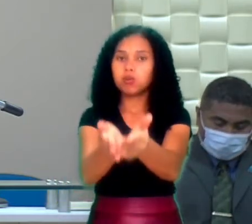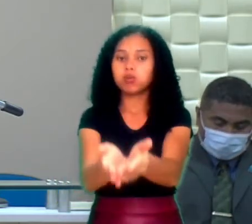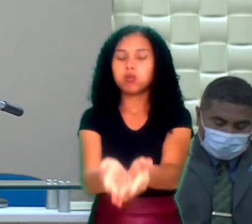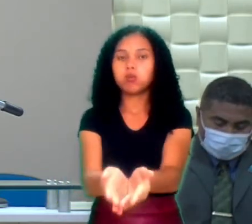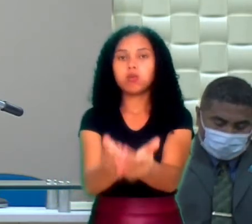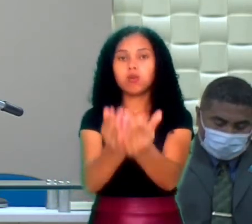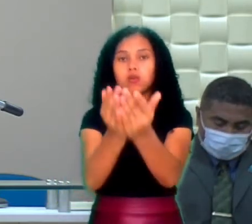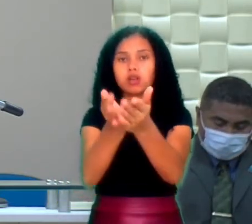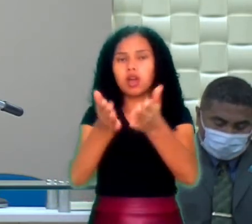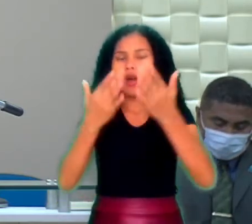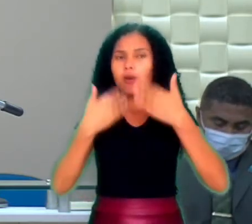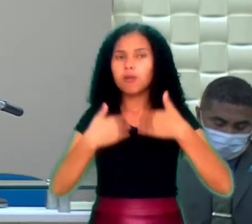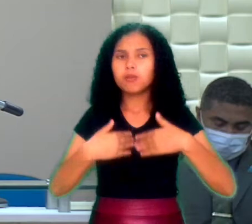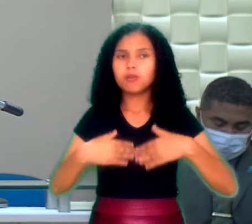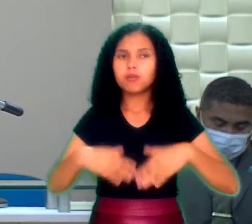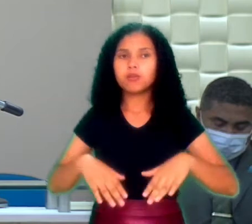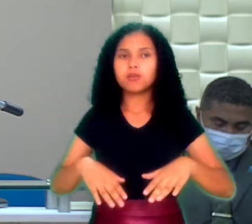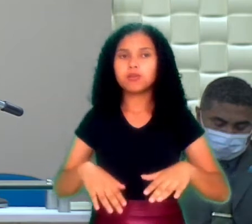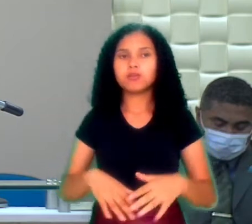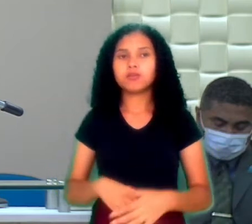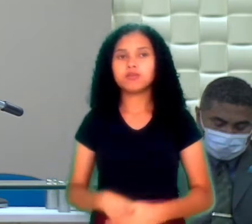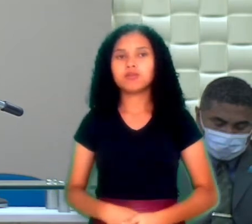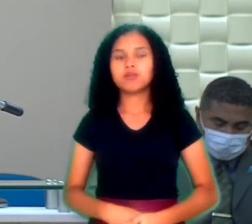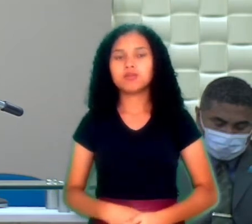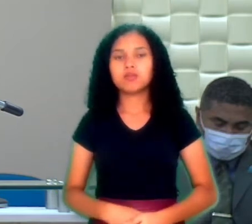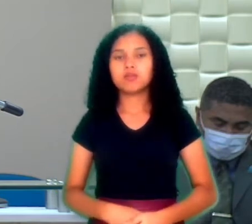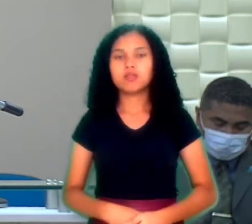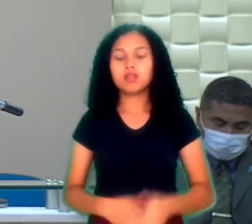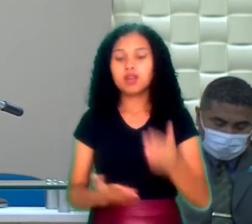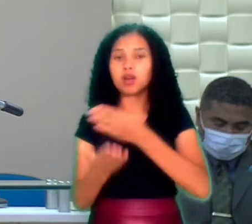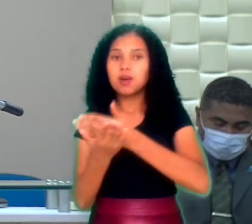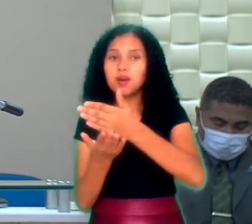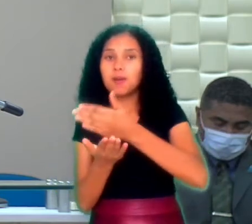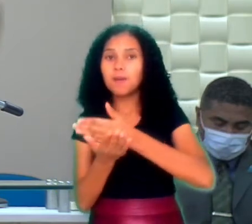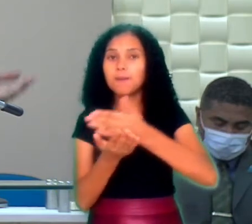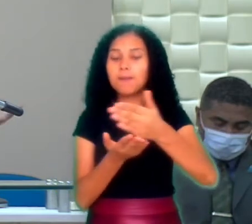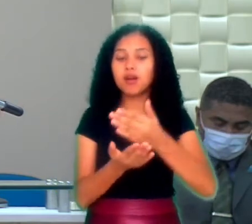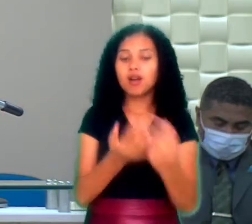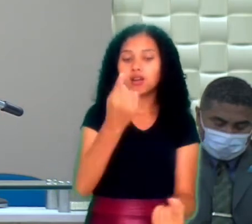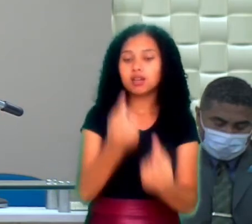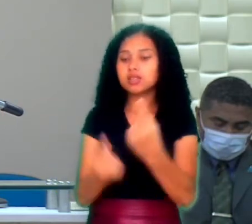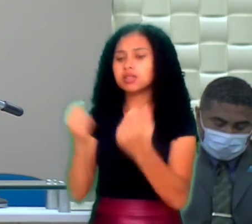tudo bem na nossa vida, todo mundo lá estava bem.